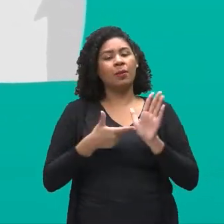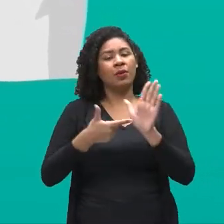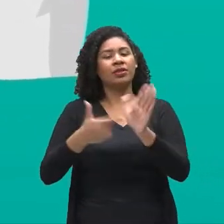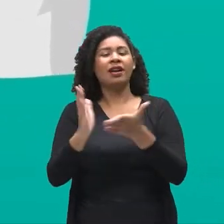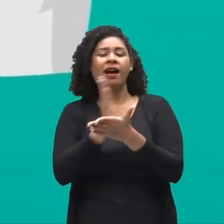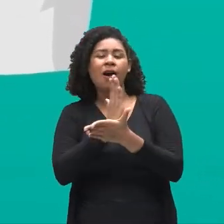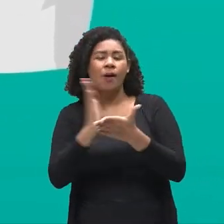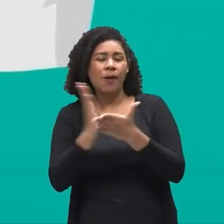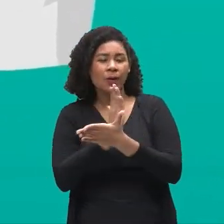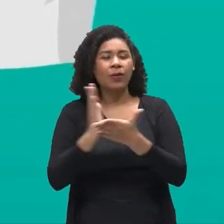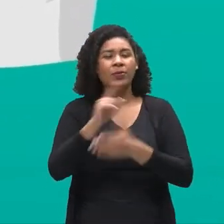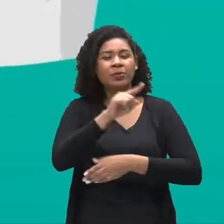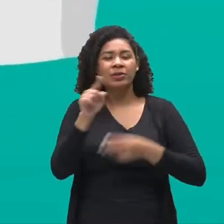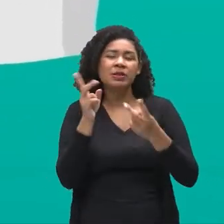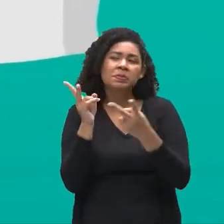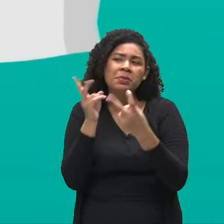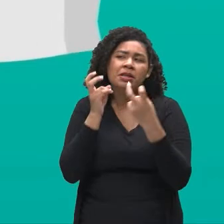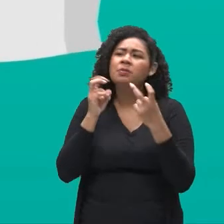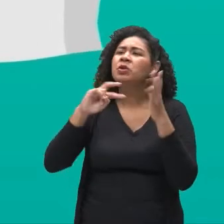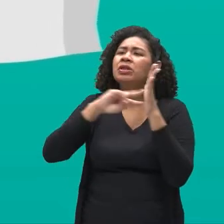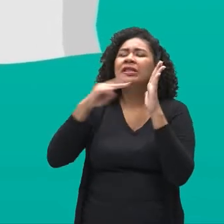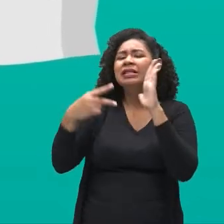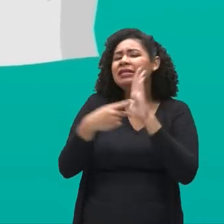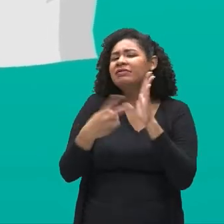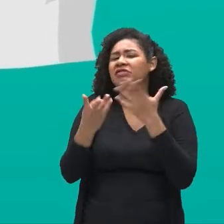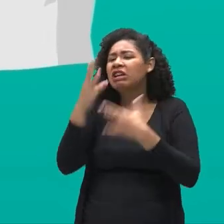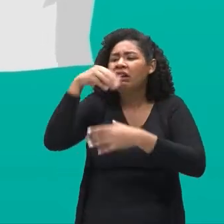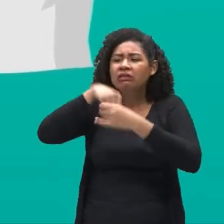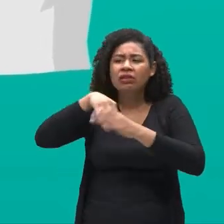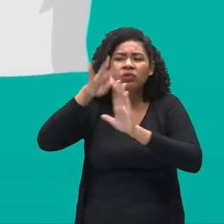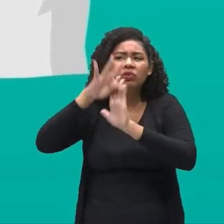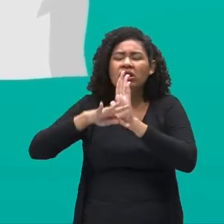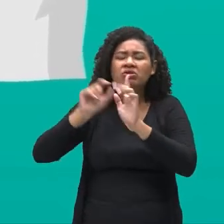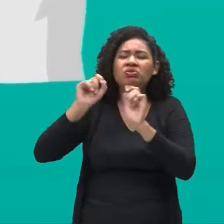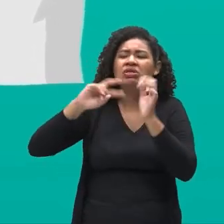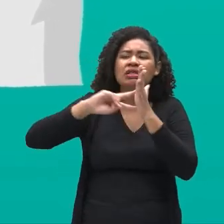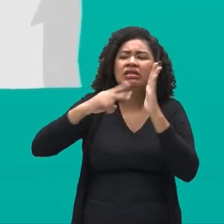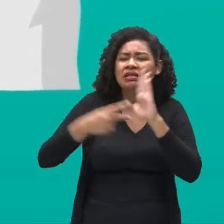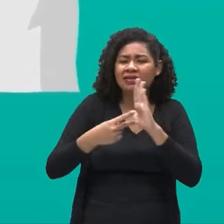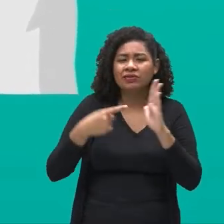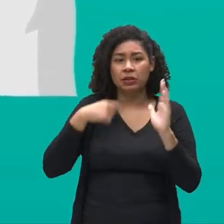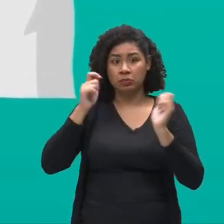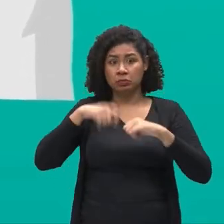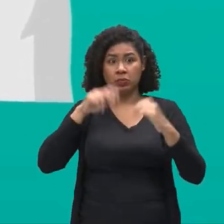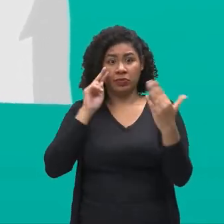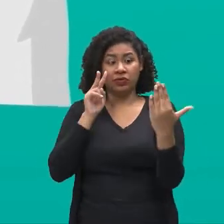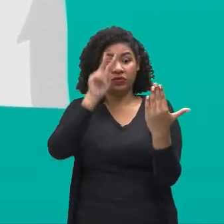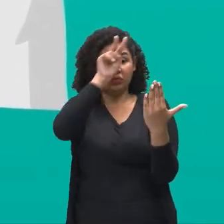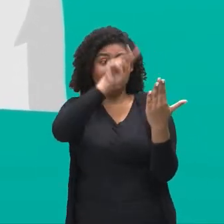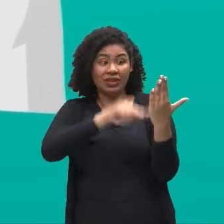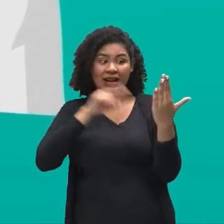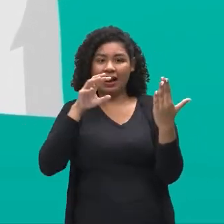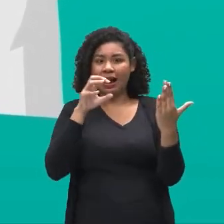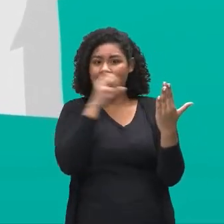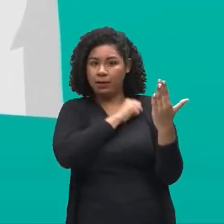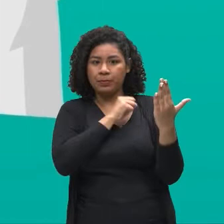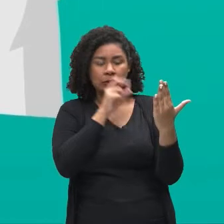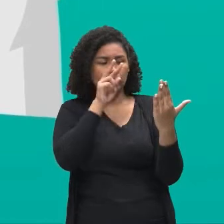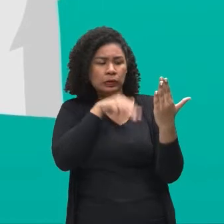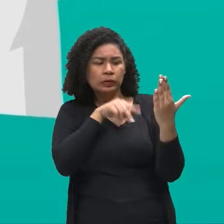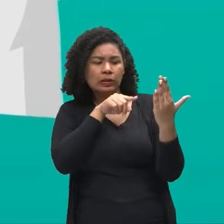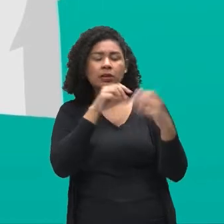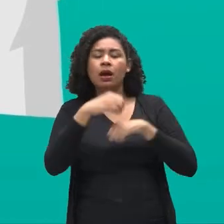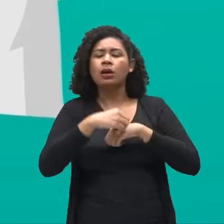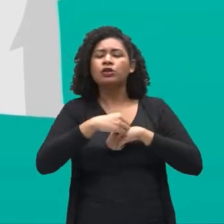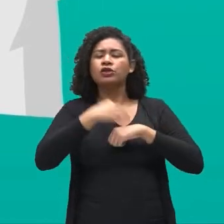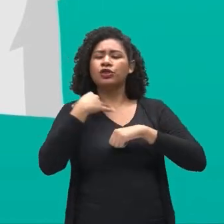gente ver o que são essas marcas no texto, esses facilitadores que eu olho e eu consigo ter uma pista. Então,